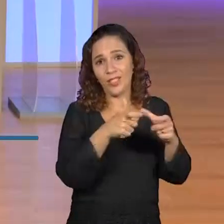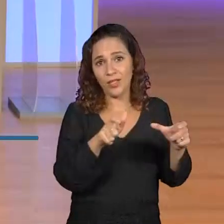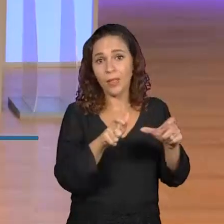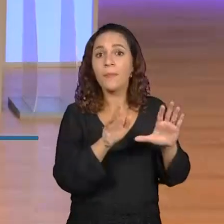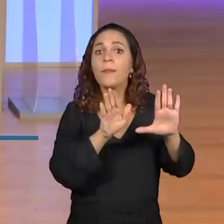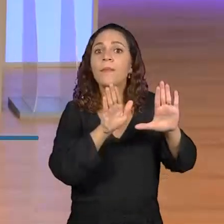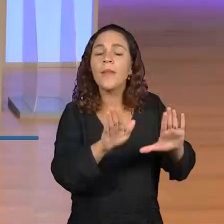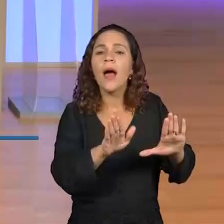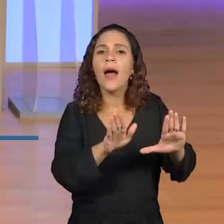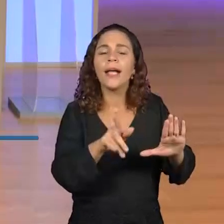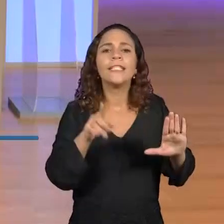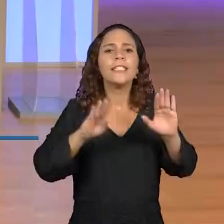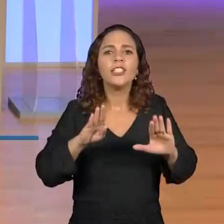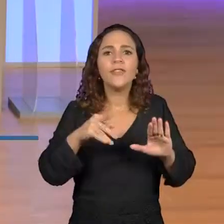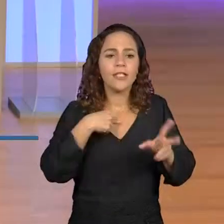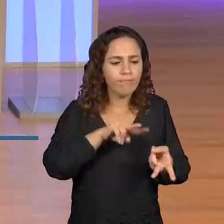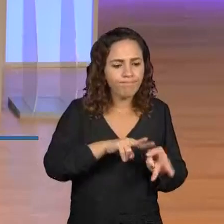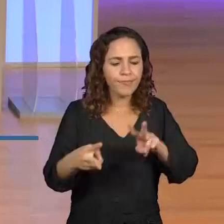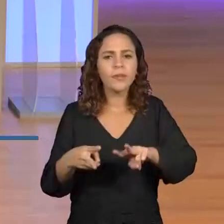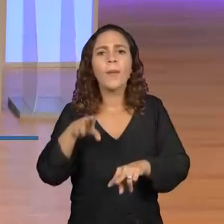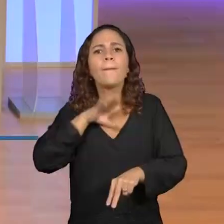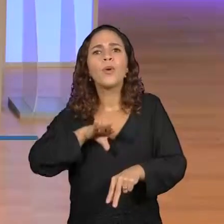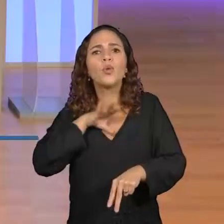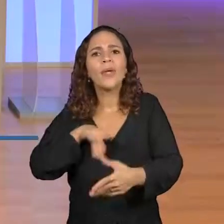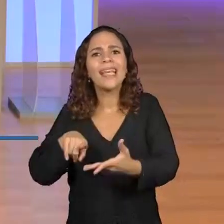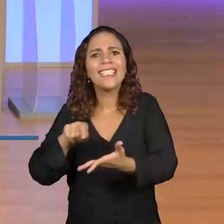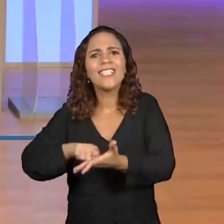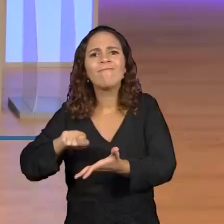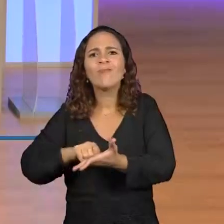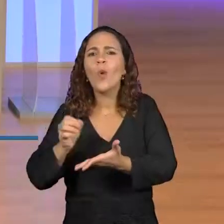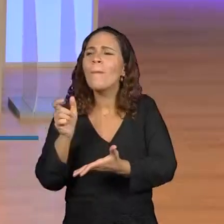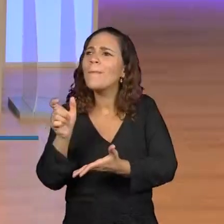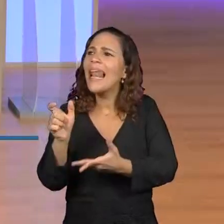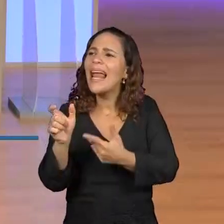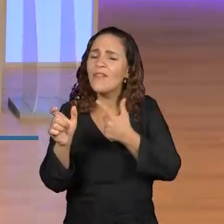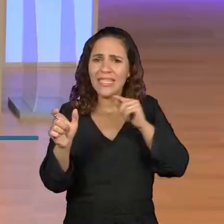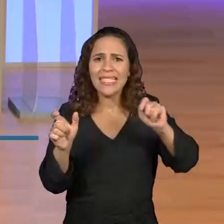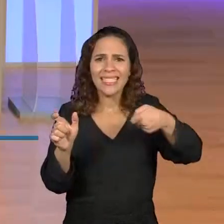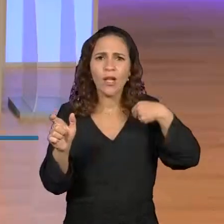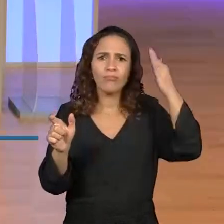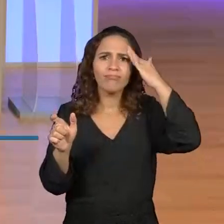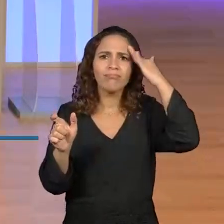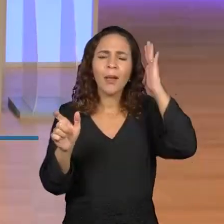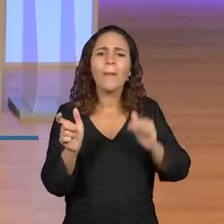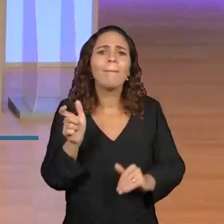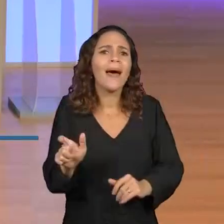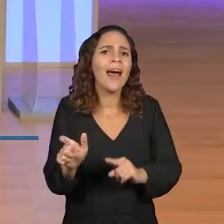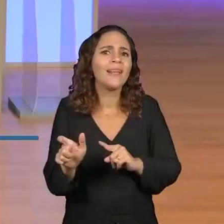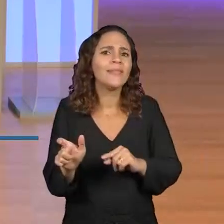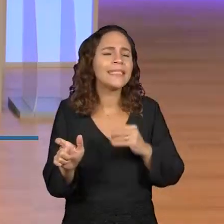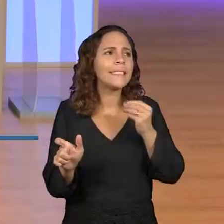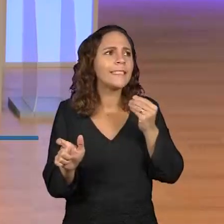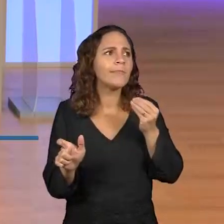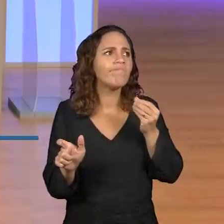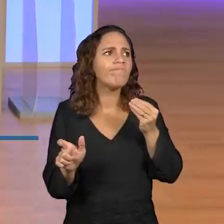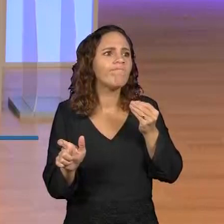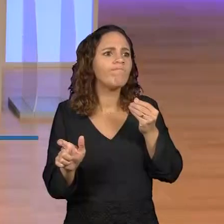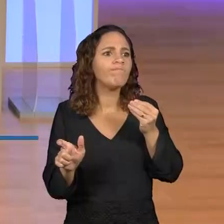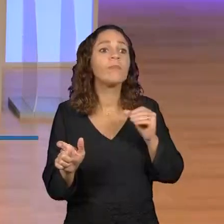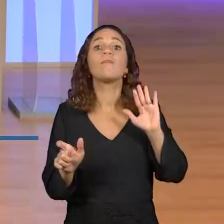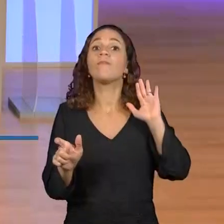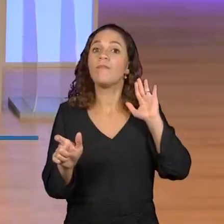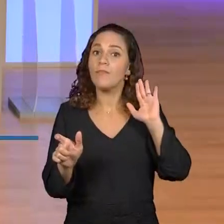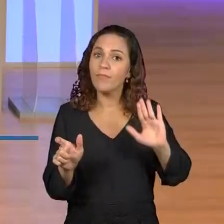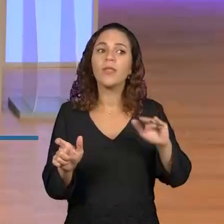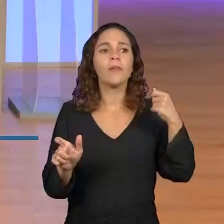repente, faltou uma letrinha, alguma coisinha. Mas, como a Pro Joyce falou, se o intuito do texto é para que alguém